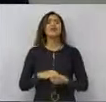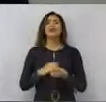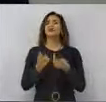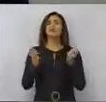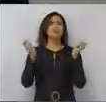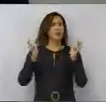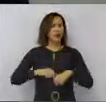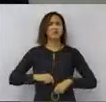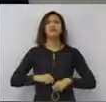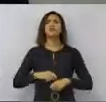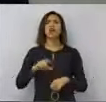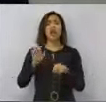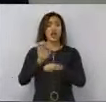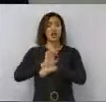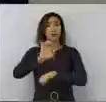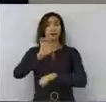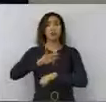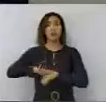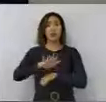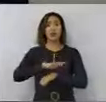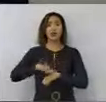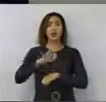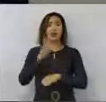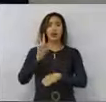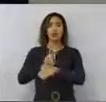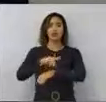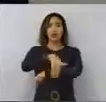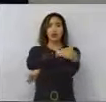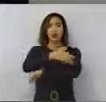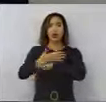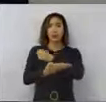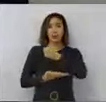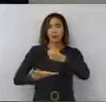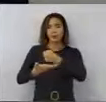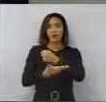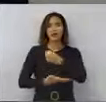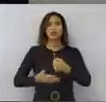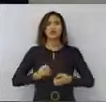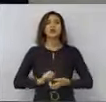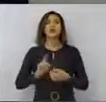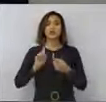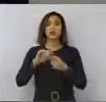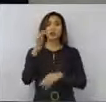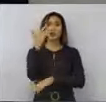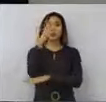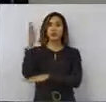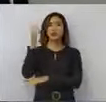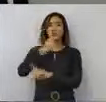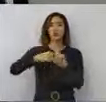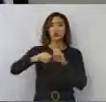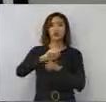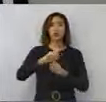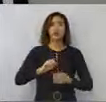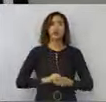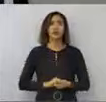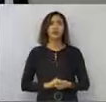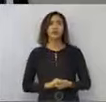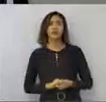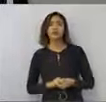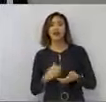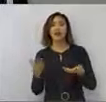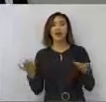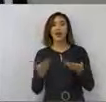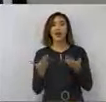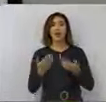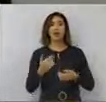né? Especialista também na área de saneamento básico e pós-graduado em meio ambiente e sociedade. Agora eu vou assumir um